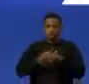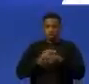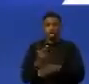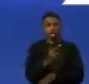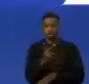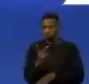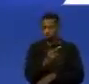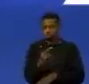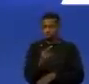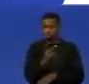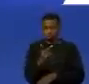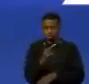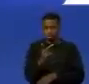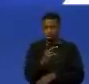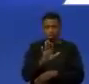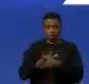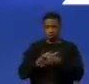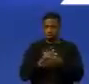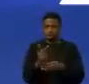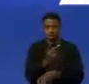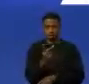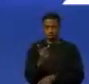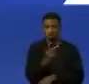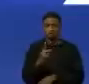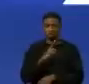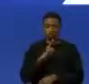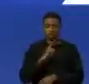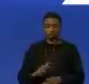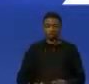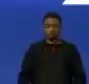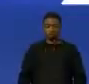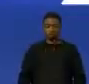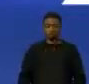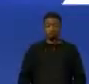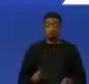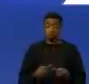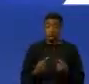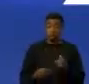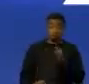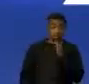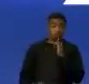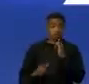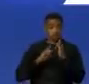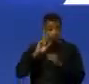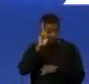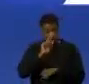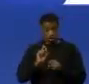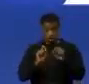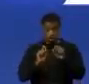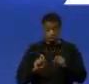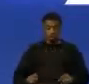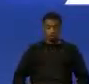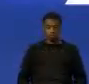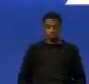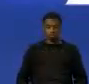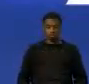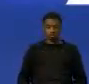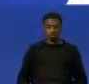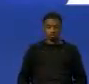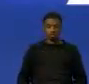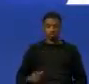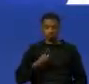Que ambas elas tenham aí o mesmo fenótipo. Porém, temos que lembrar o seguinte, existe